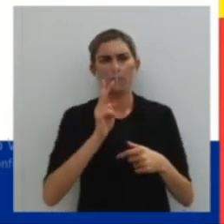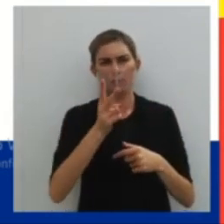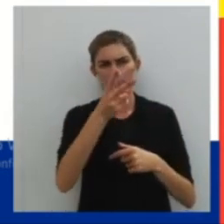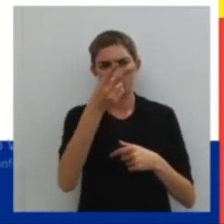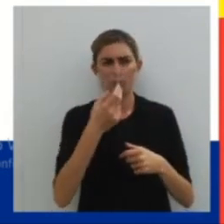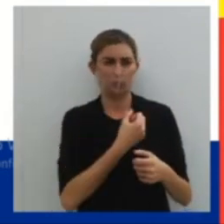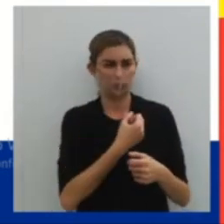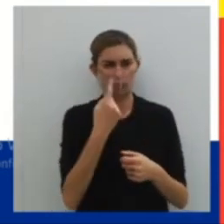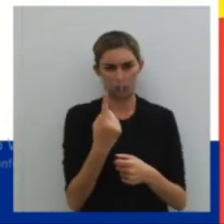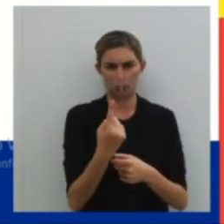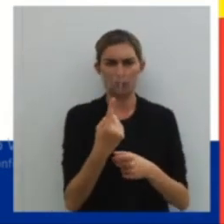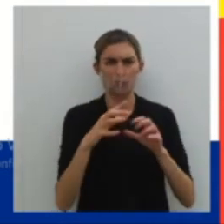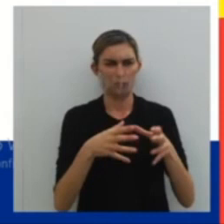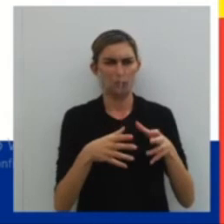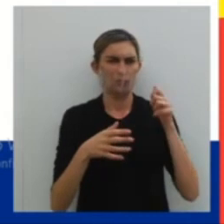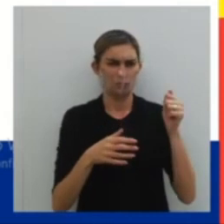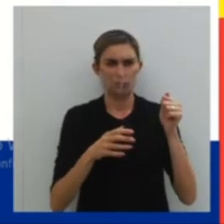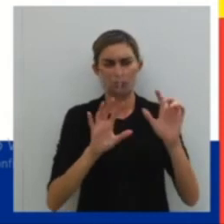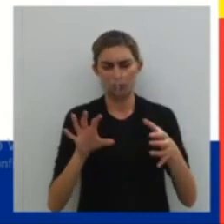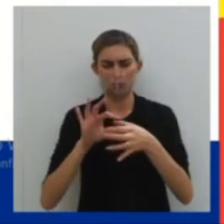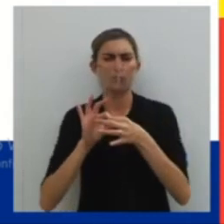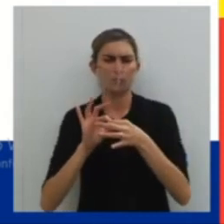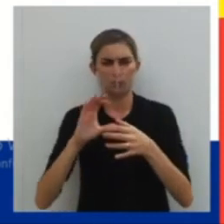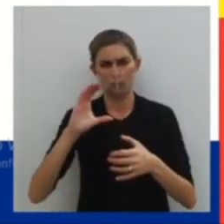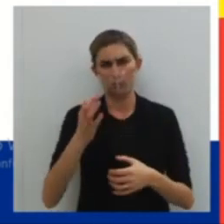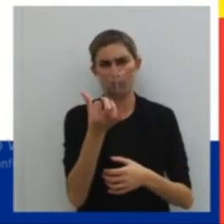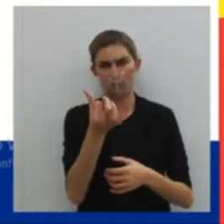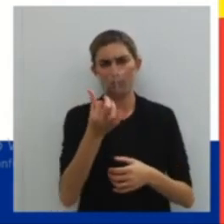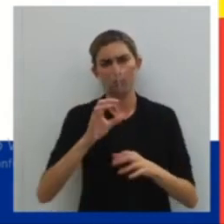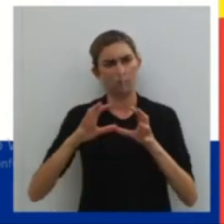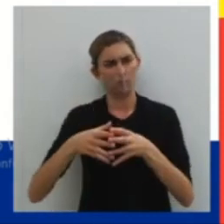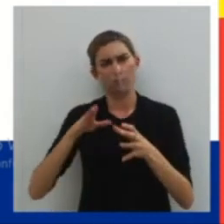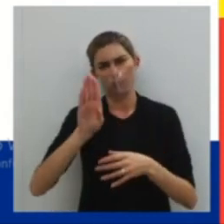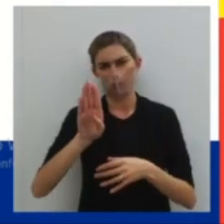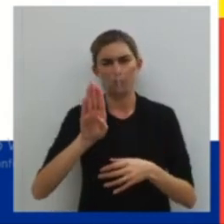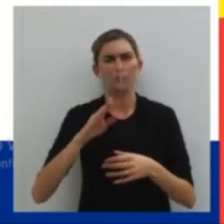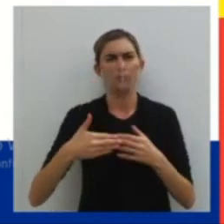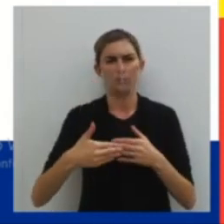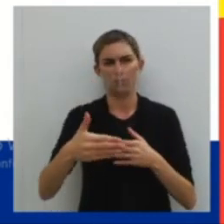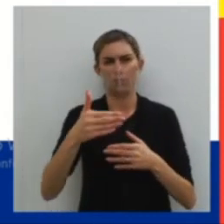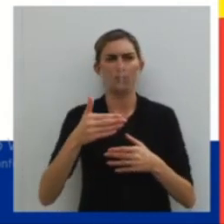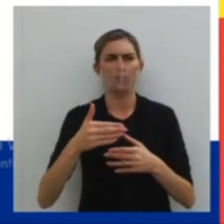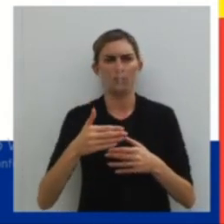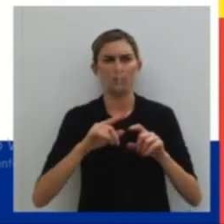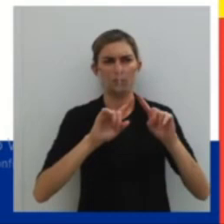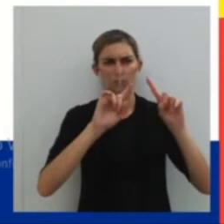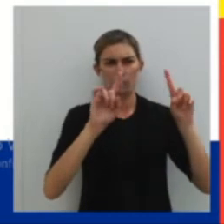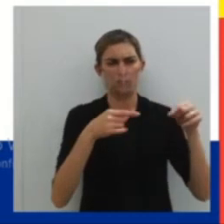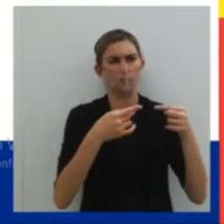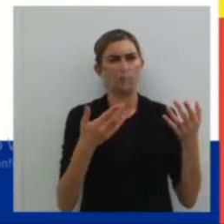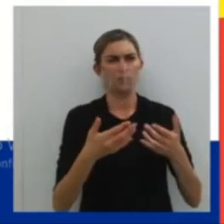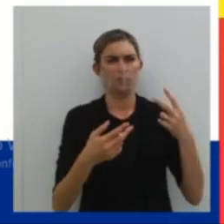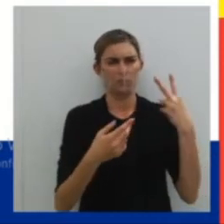o número 1 do conjunto A e vou associá-lo ao 6 do conjunto B. E assim por diante. Eu vou fazer a relação agora, olha, entre